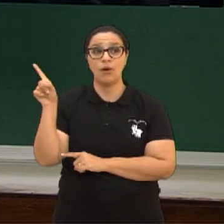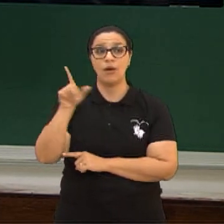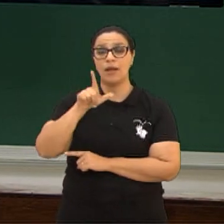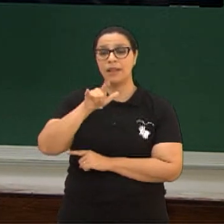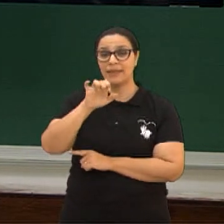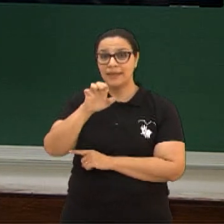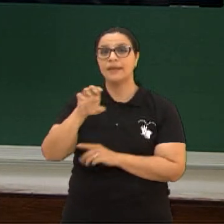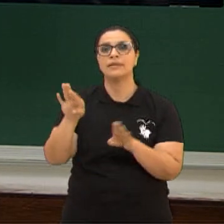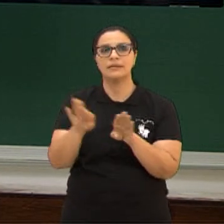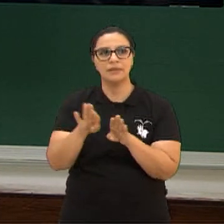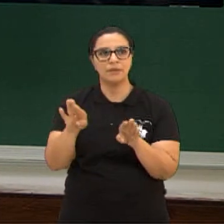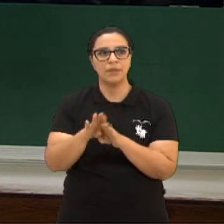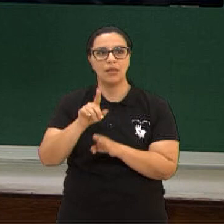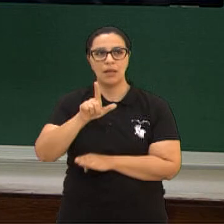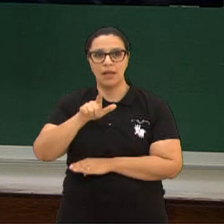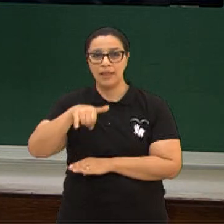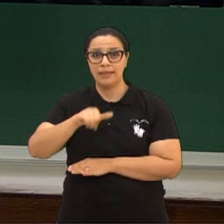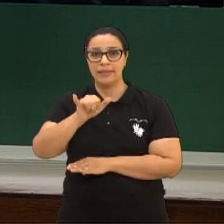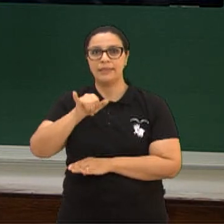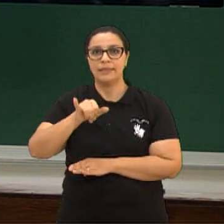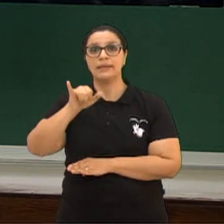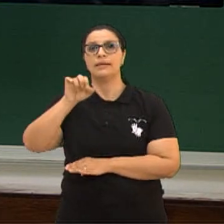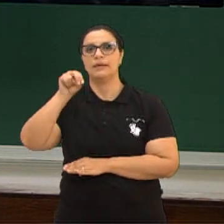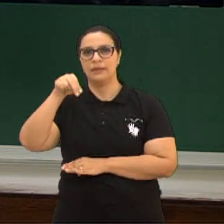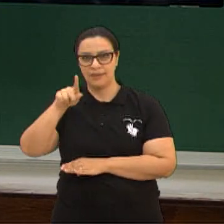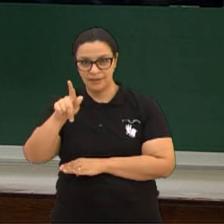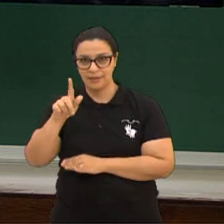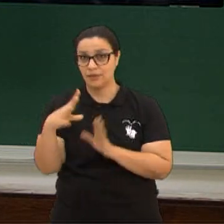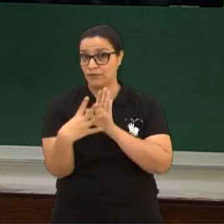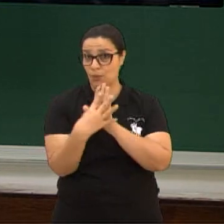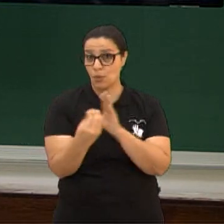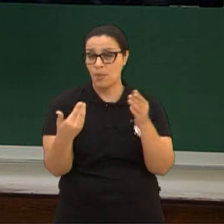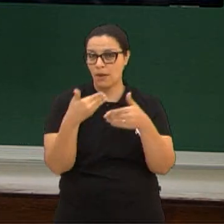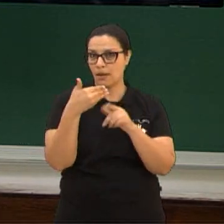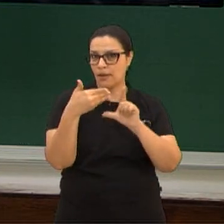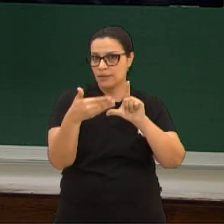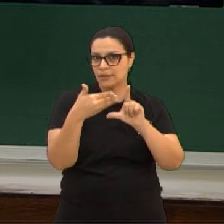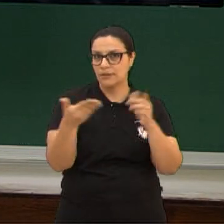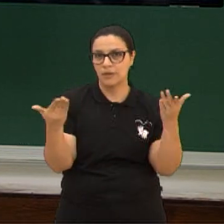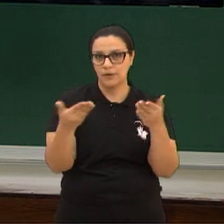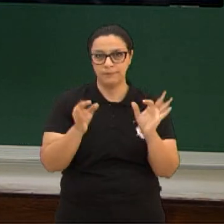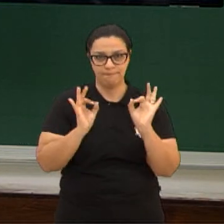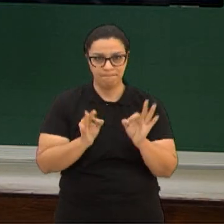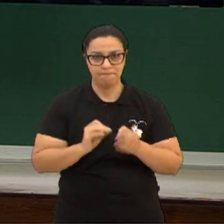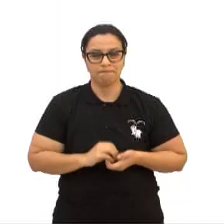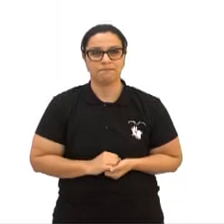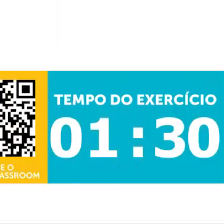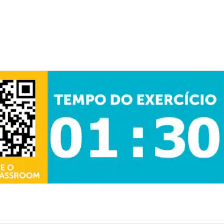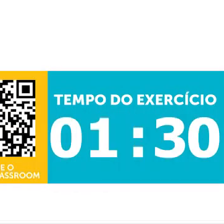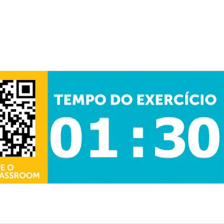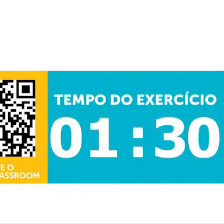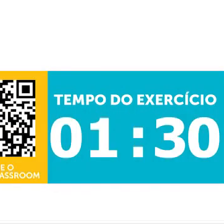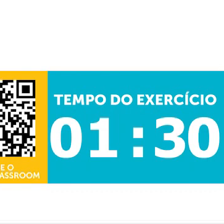lie, lying, ok? Copiando, então, essa observação.